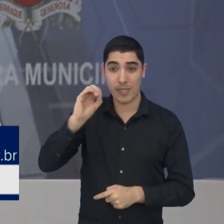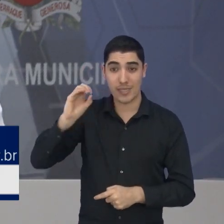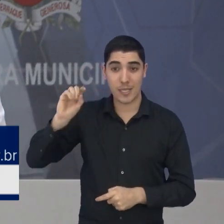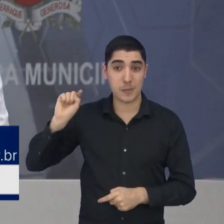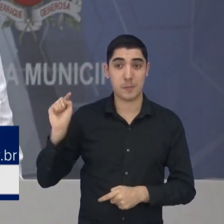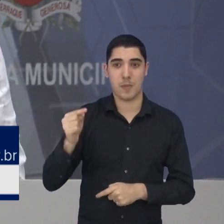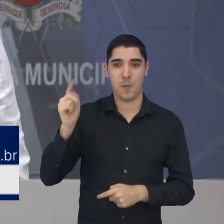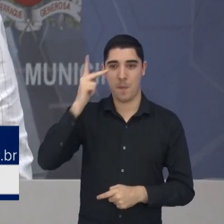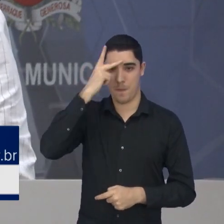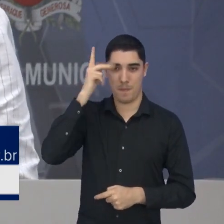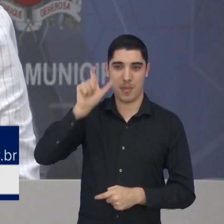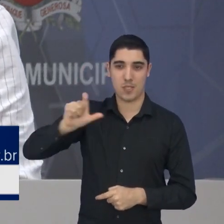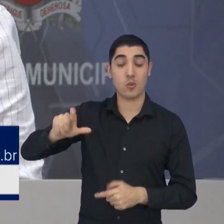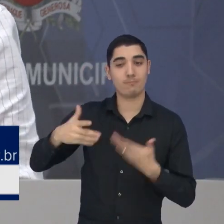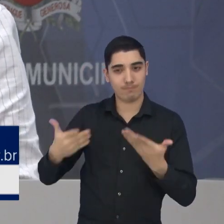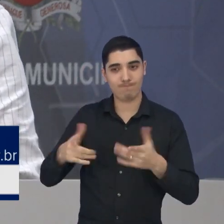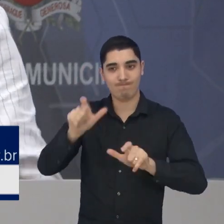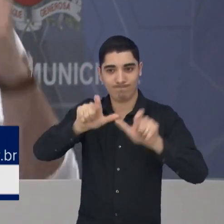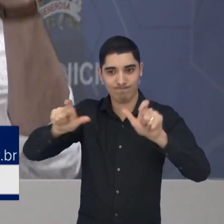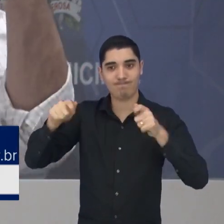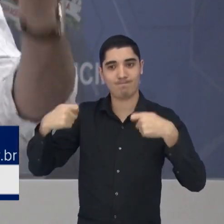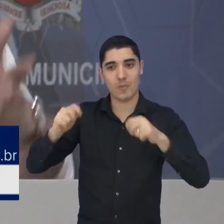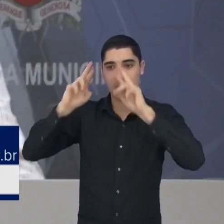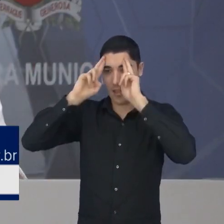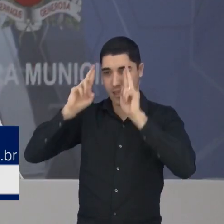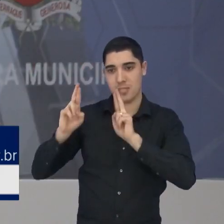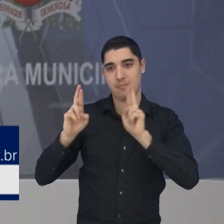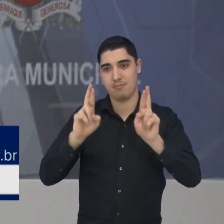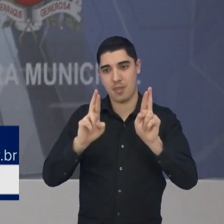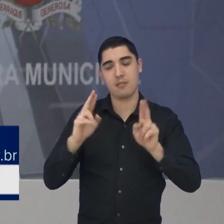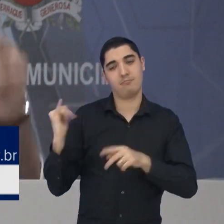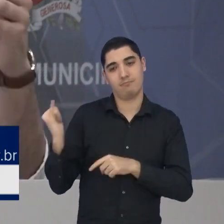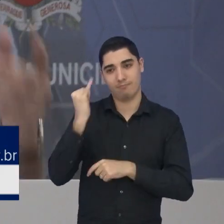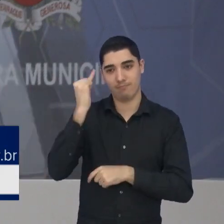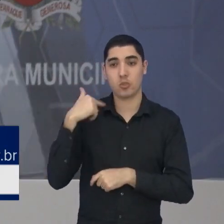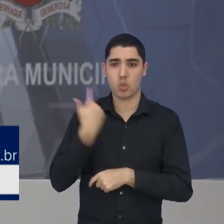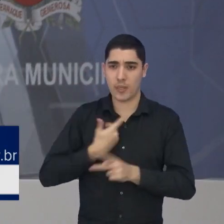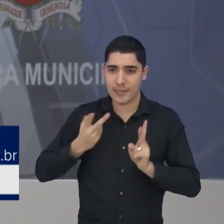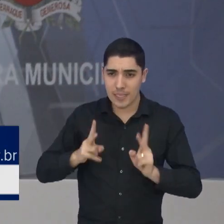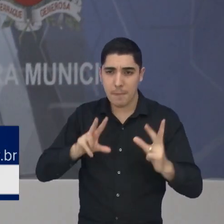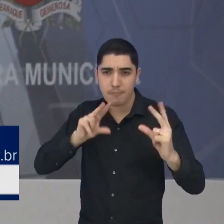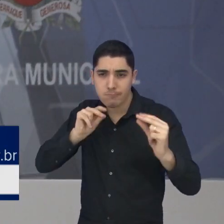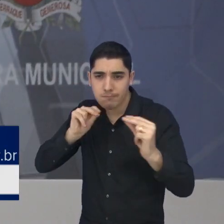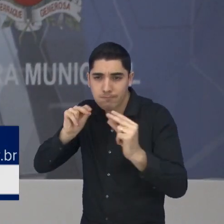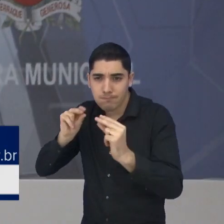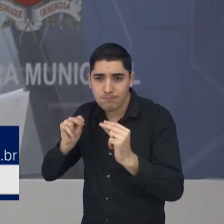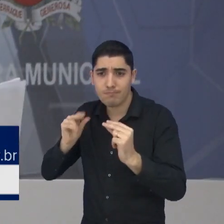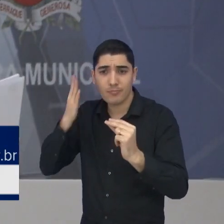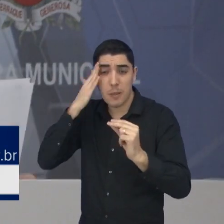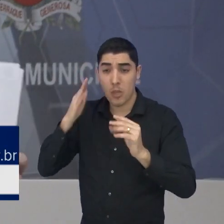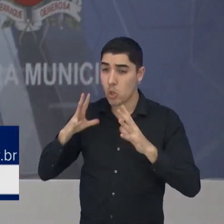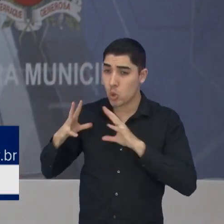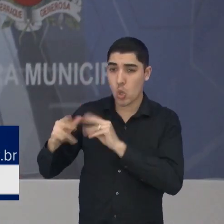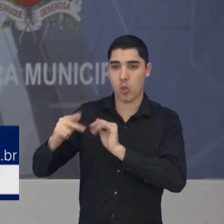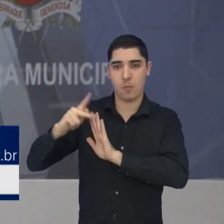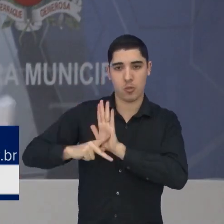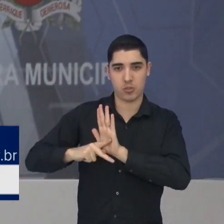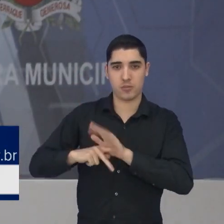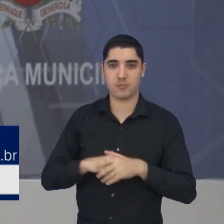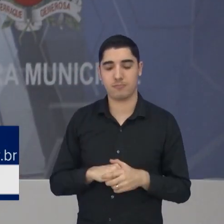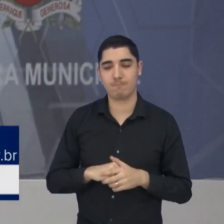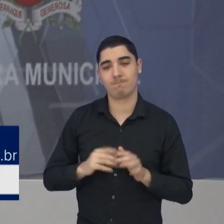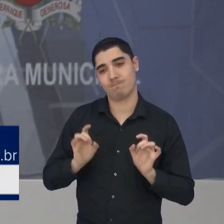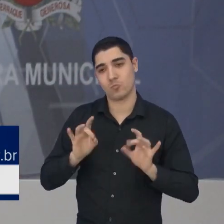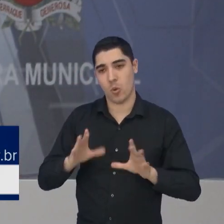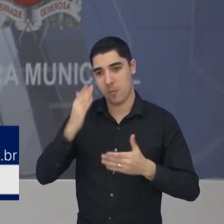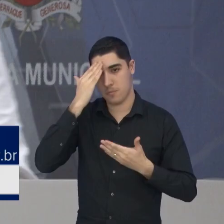cidade. É a eles que a gente deve o nosso respeito e a eles que a gente deve consultar em todos os projetos que a gente delibera nessa casa. É